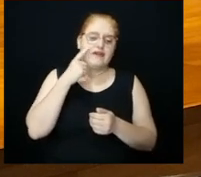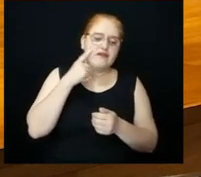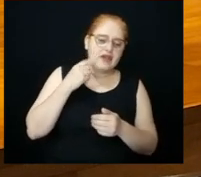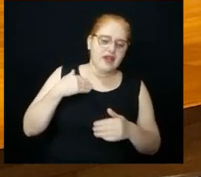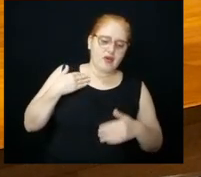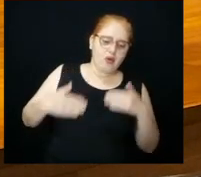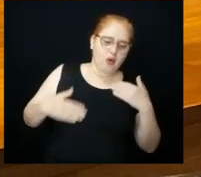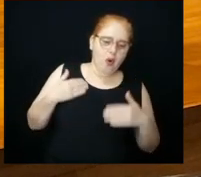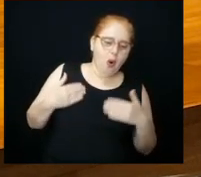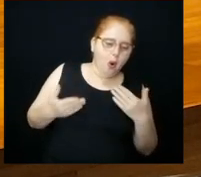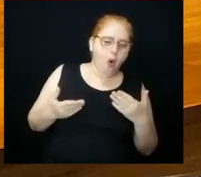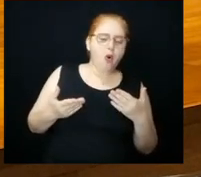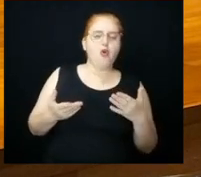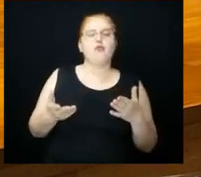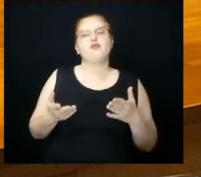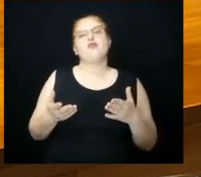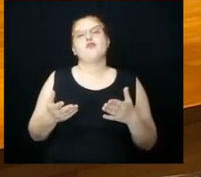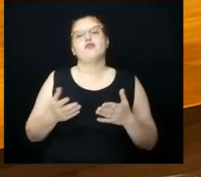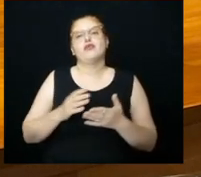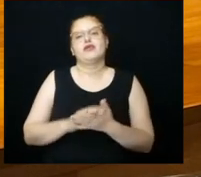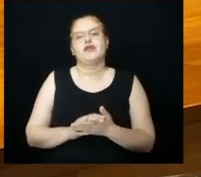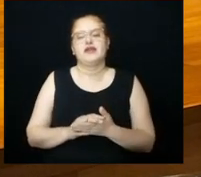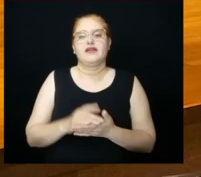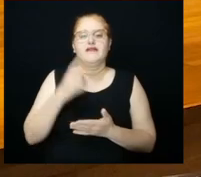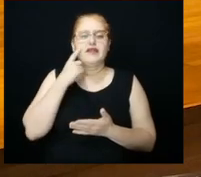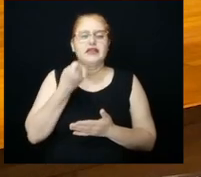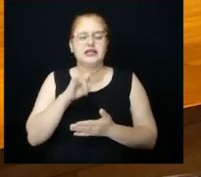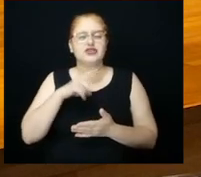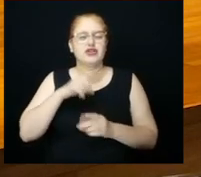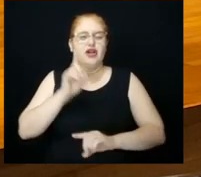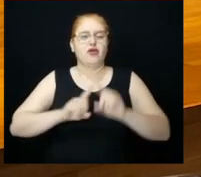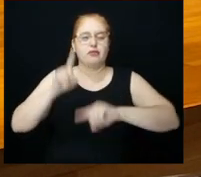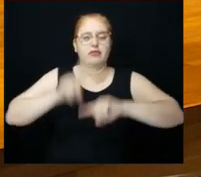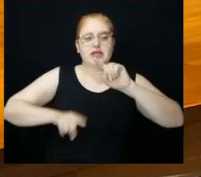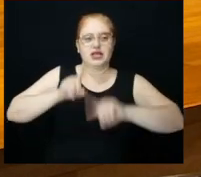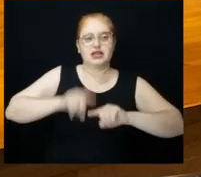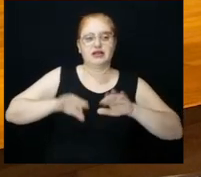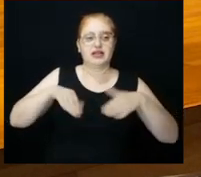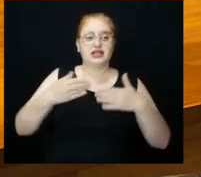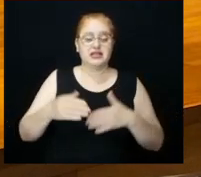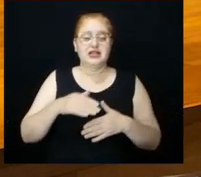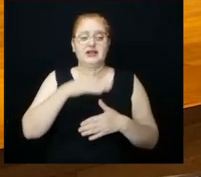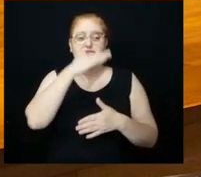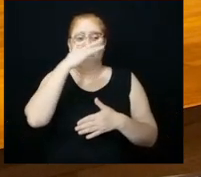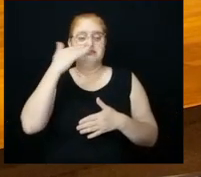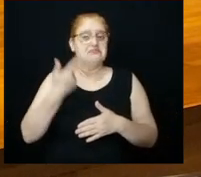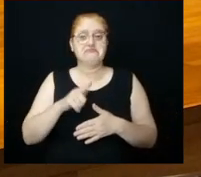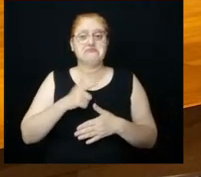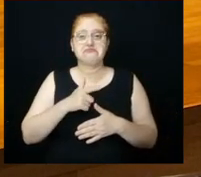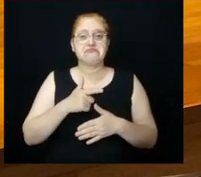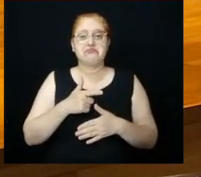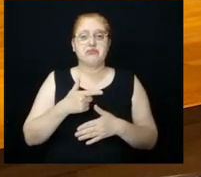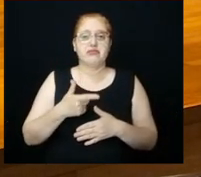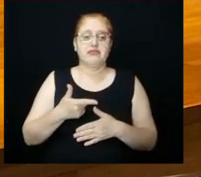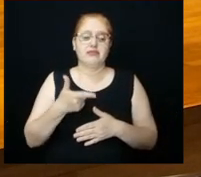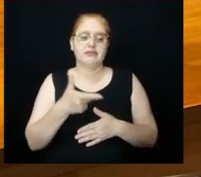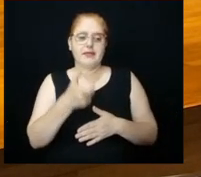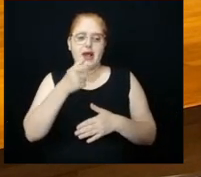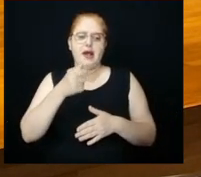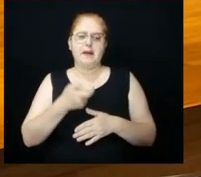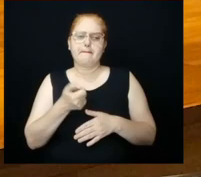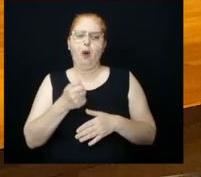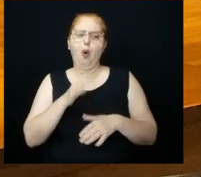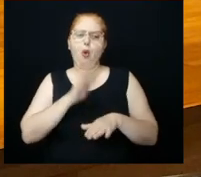Alguém já os tinha vazado. E pá, este gajo não cheira. Atacaram o machimbombo há pouco